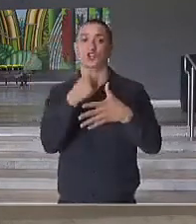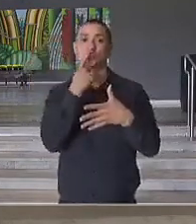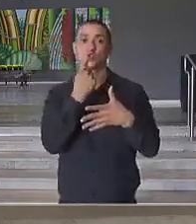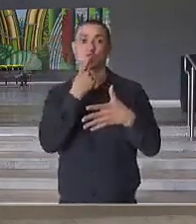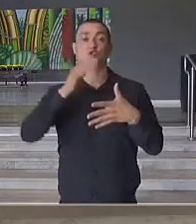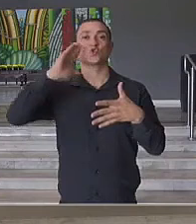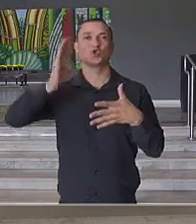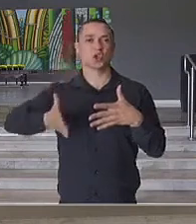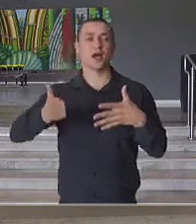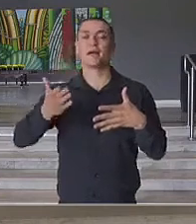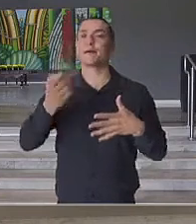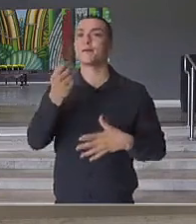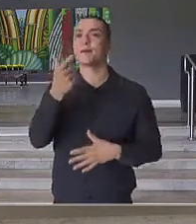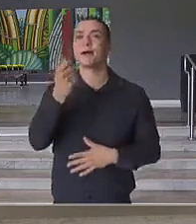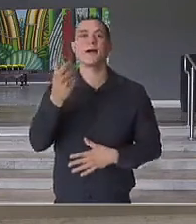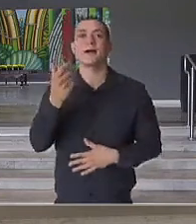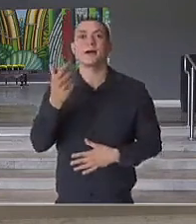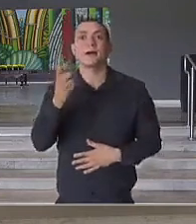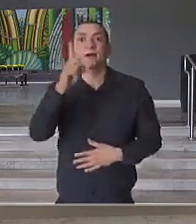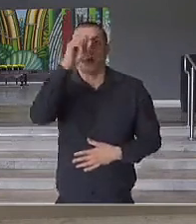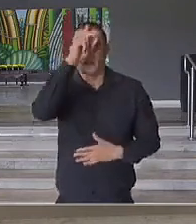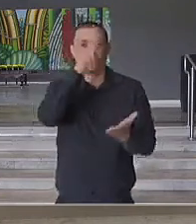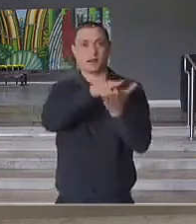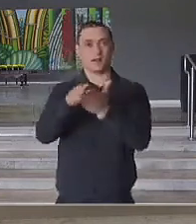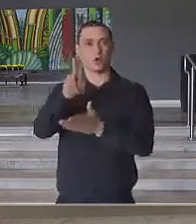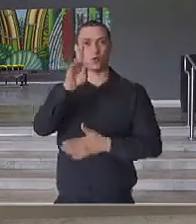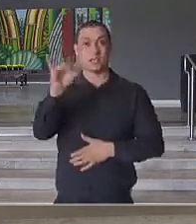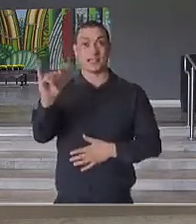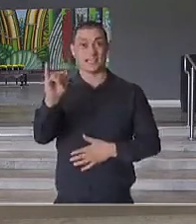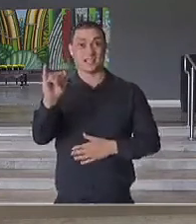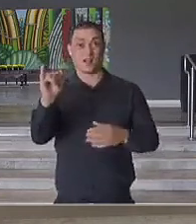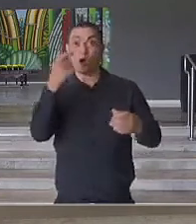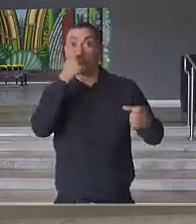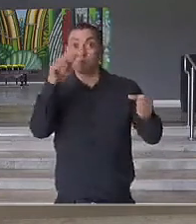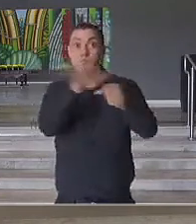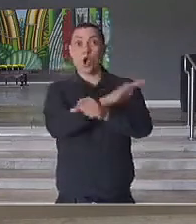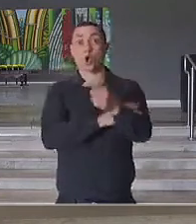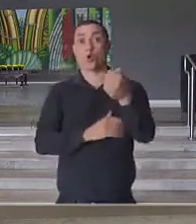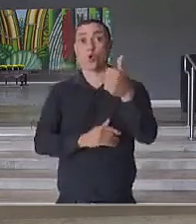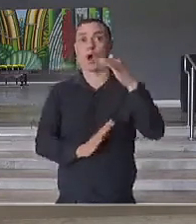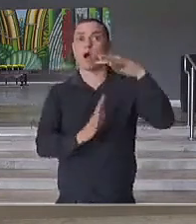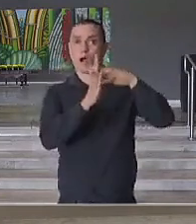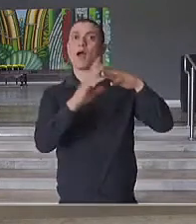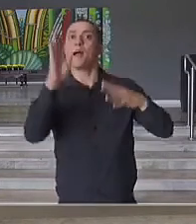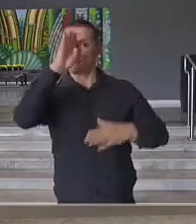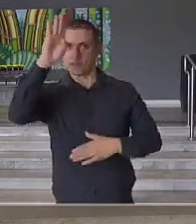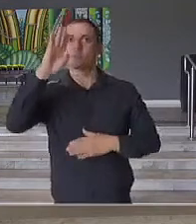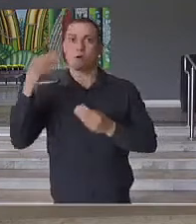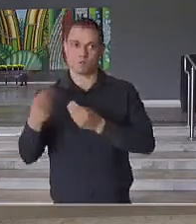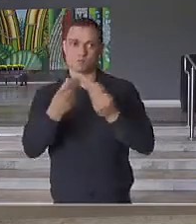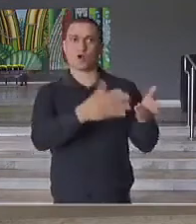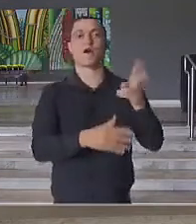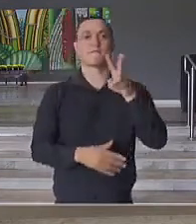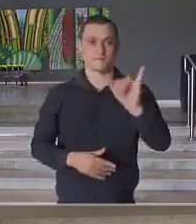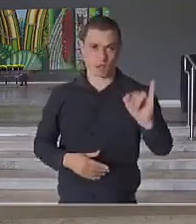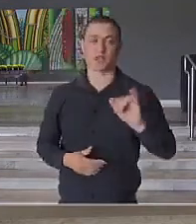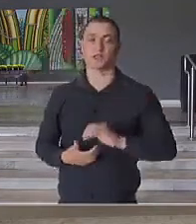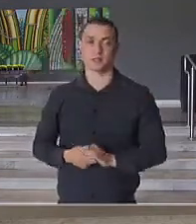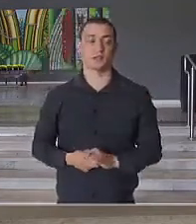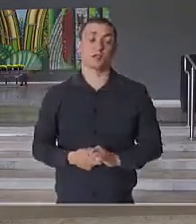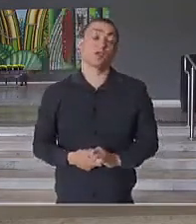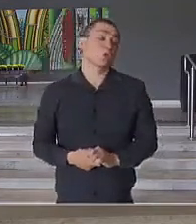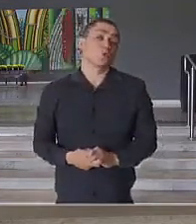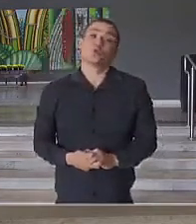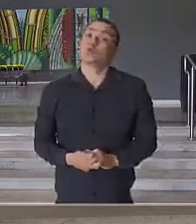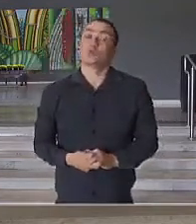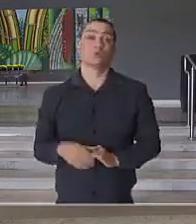uma ocupação de leitos de unidade de terapia intensiva maior, serão priorizadas. Nós não podemos